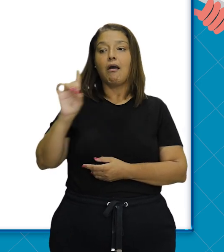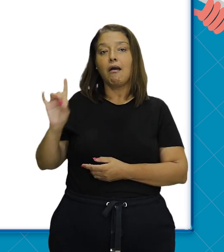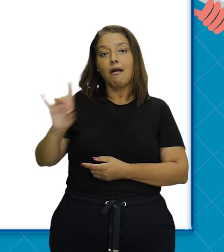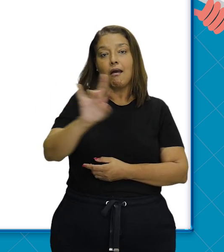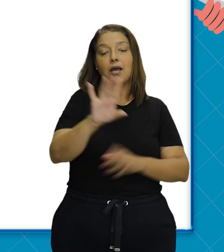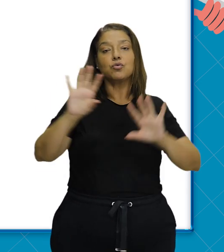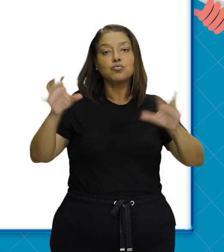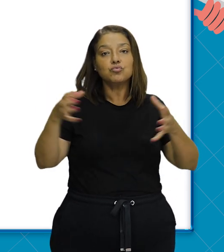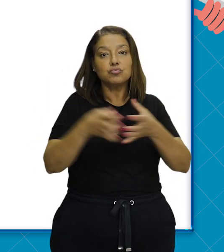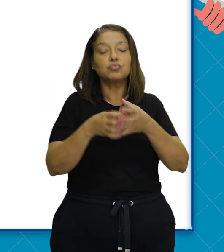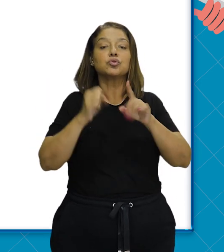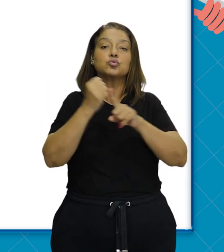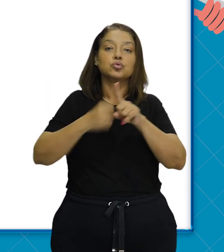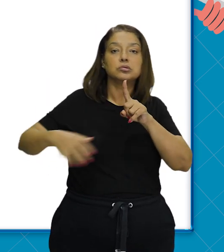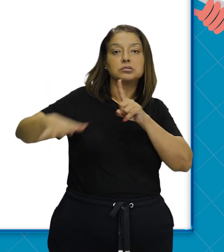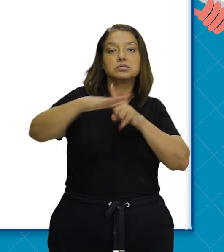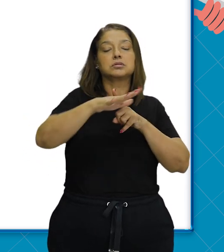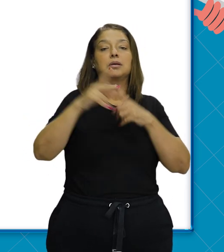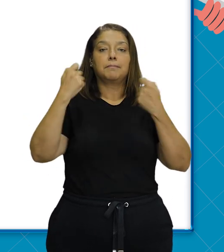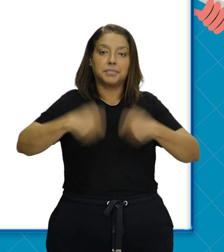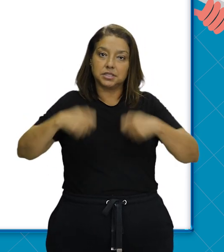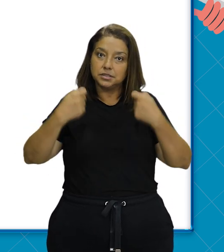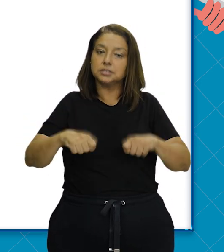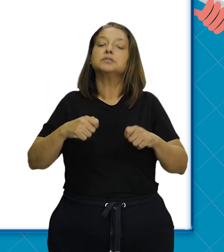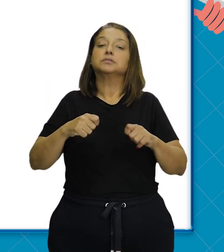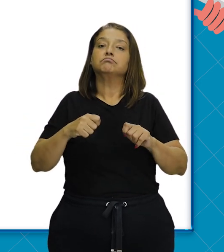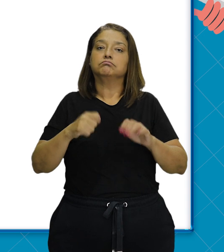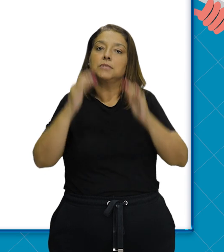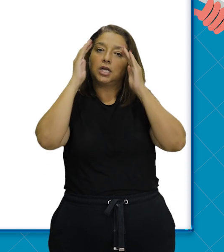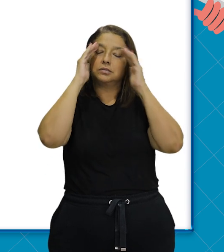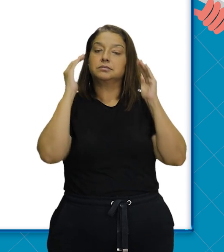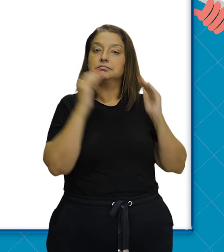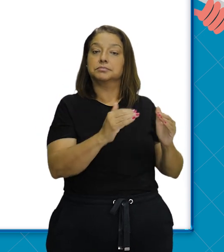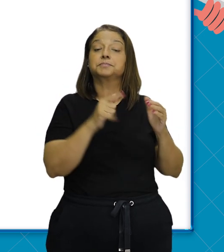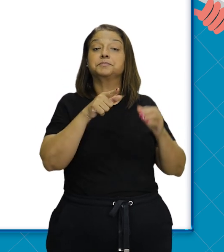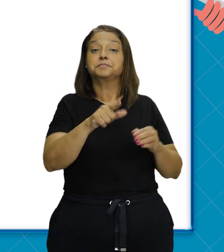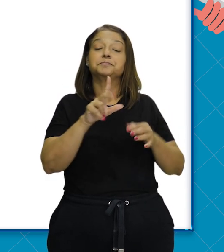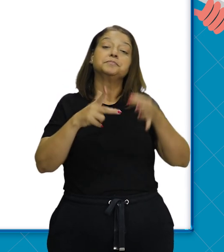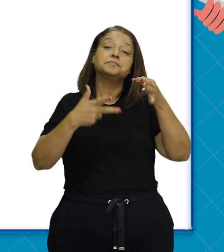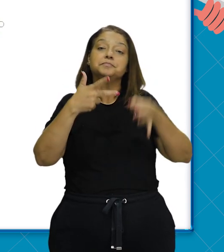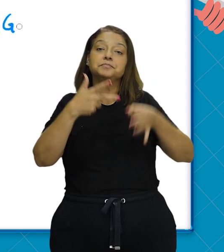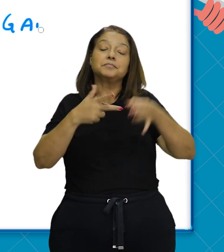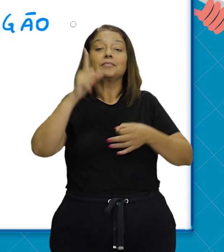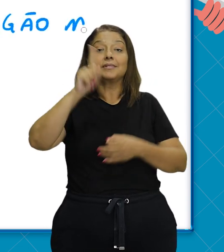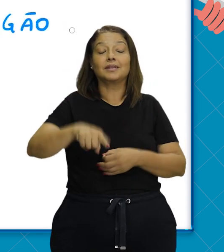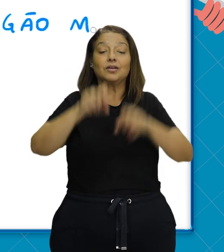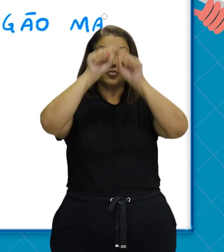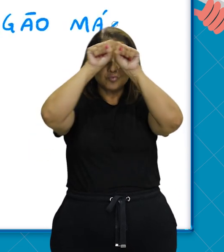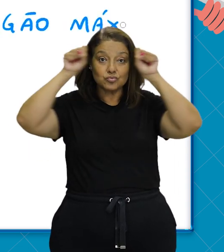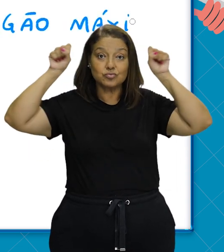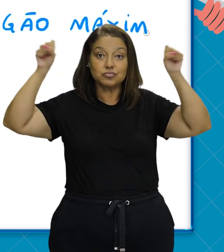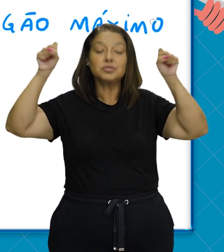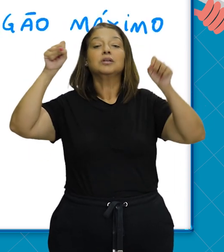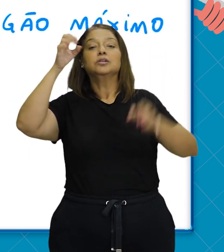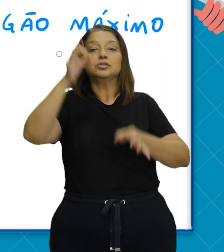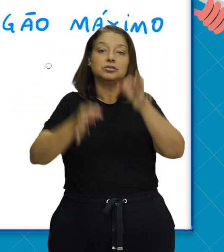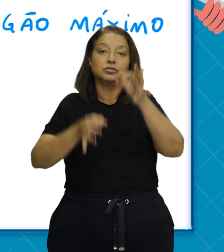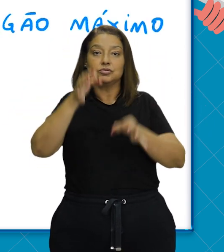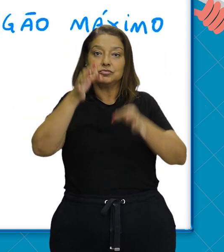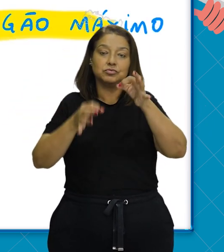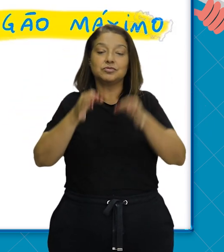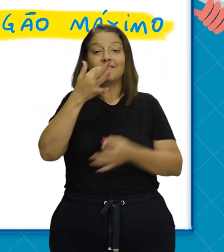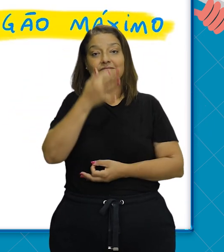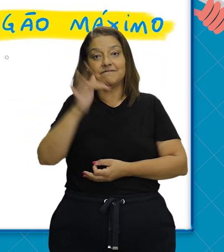coletivos e sociais dos indivíduos sejam resguardados. O órgão máximo do Poder Judiciário é o STF, ou Supremo